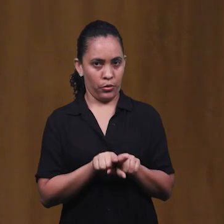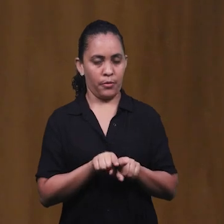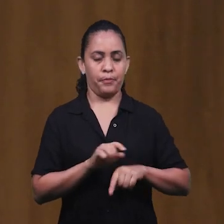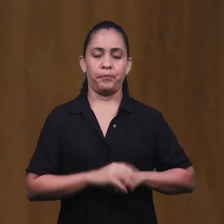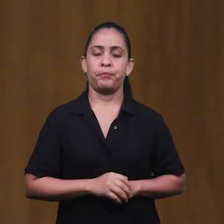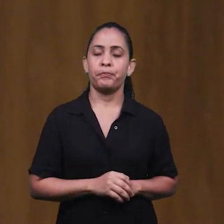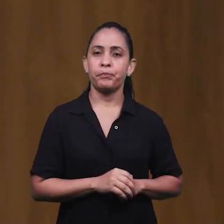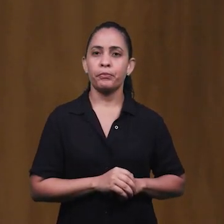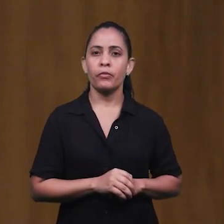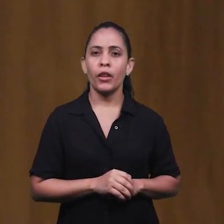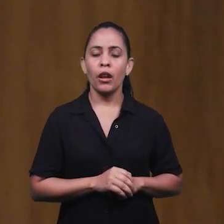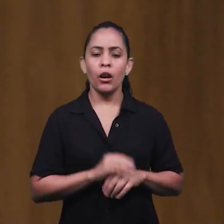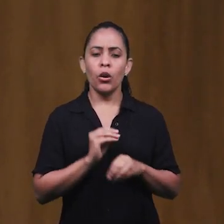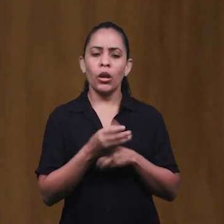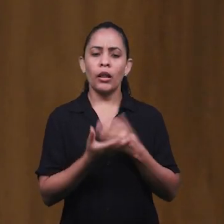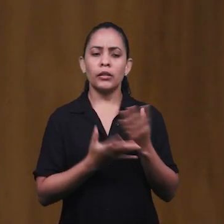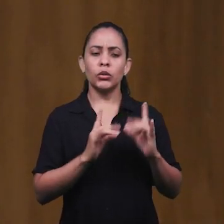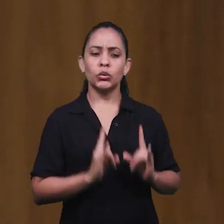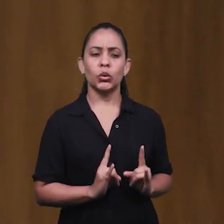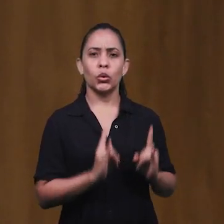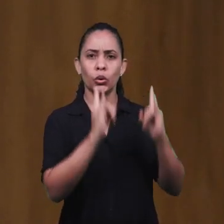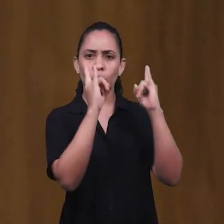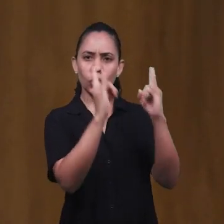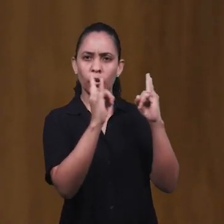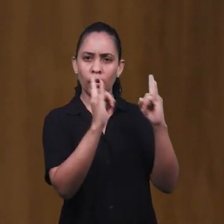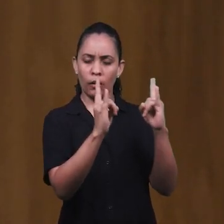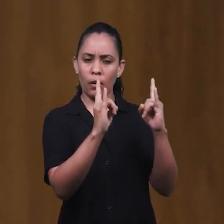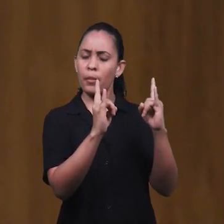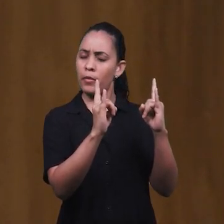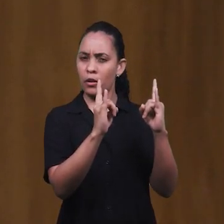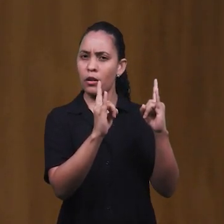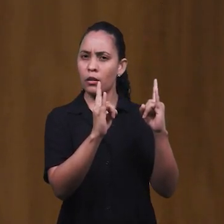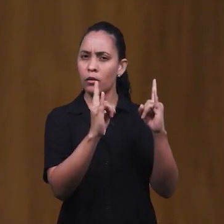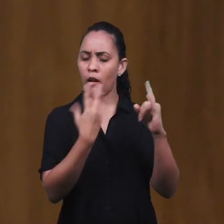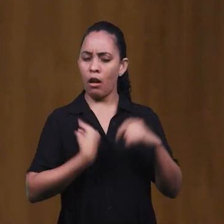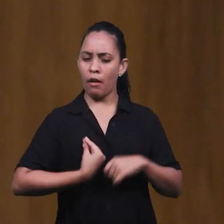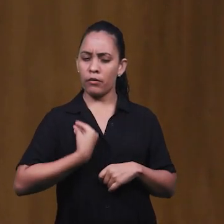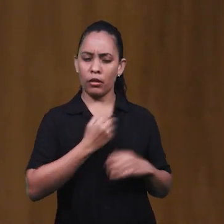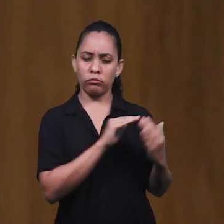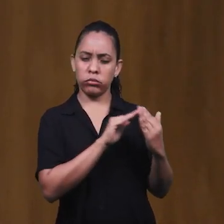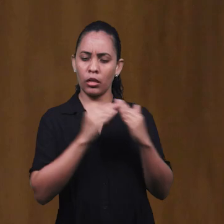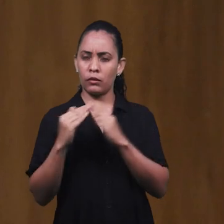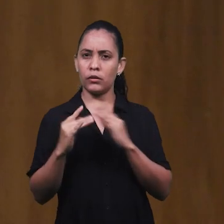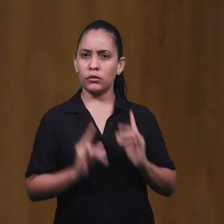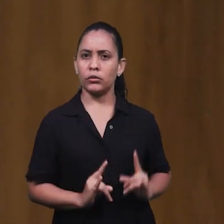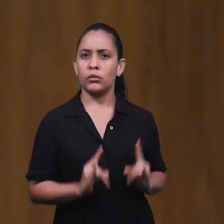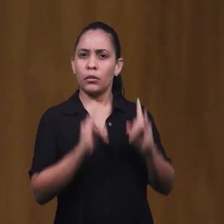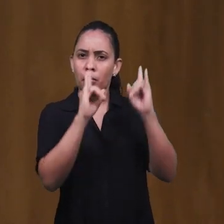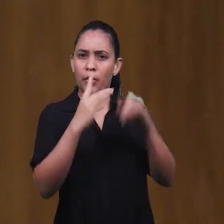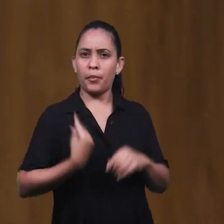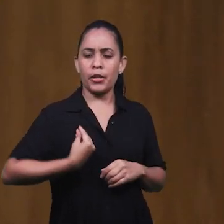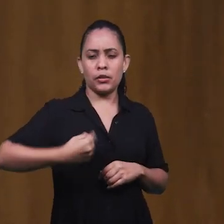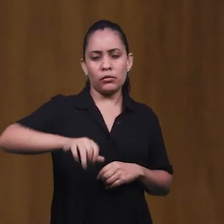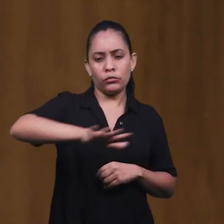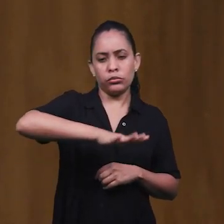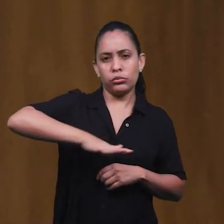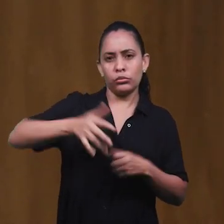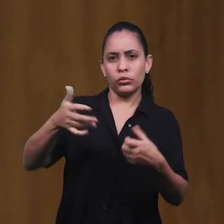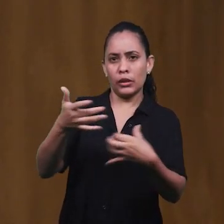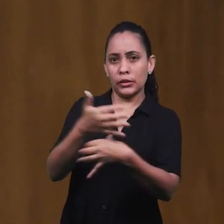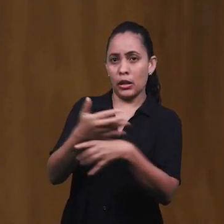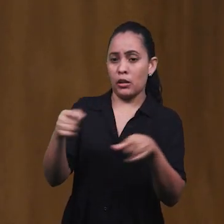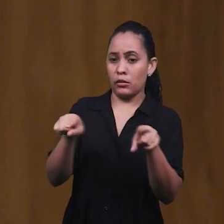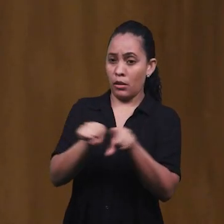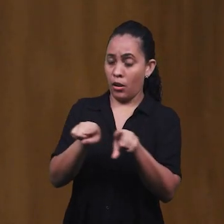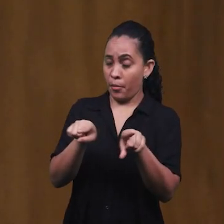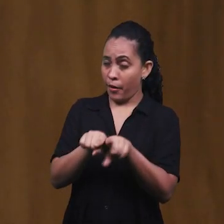regras condominiais. Como a vida em condomínio ela está cada vez mais presente nas cidades, surgem também